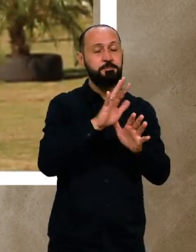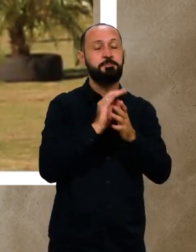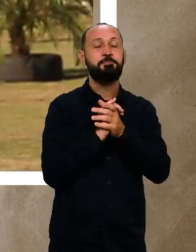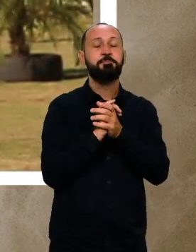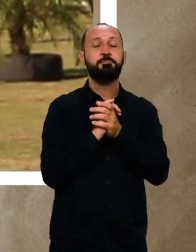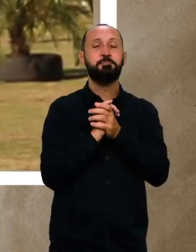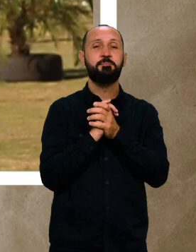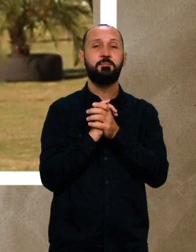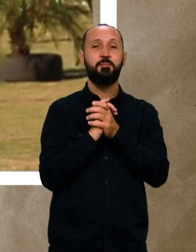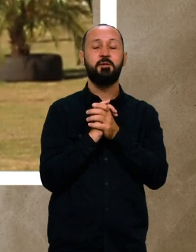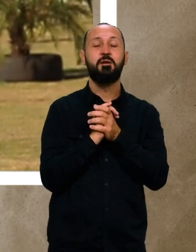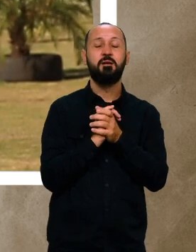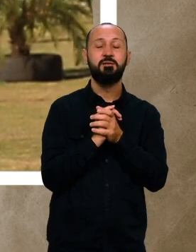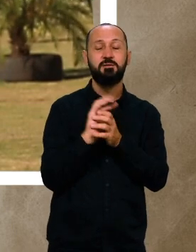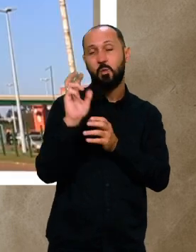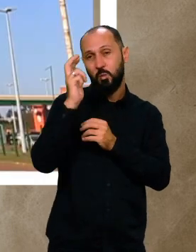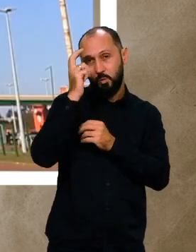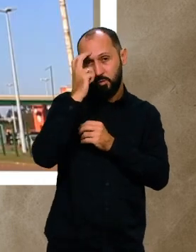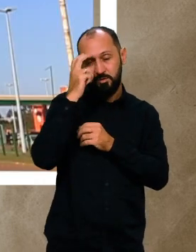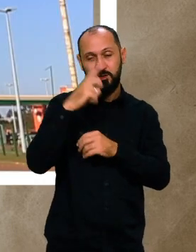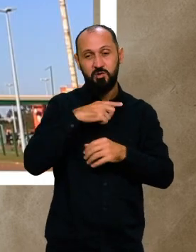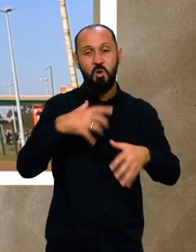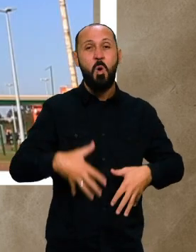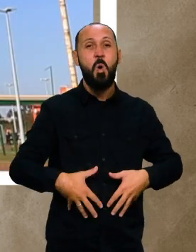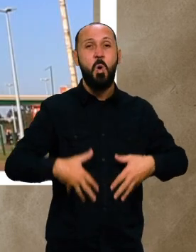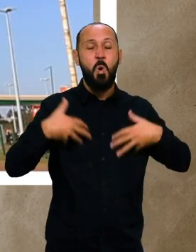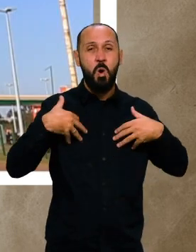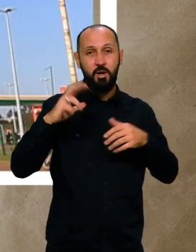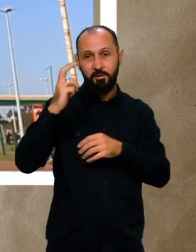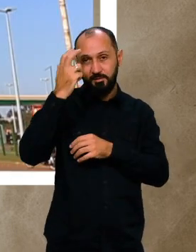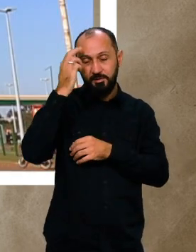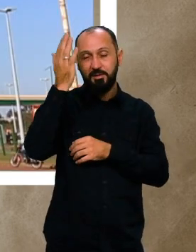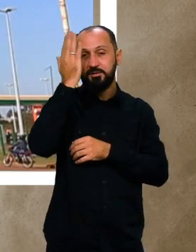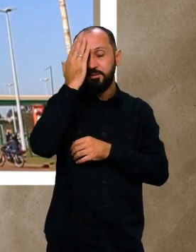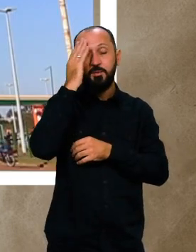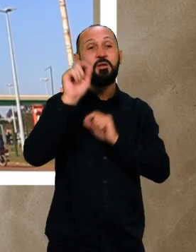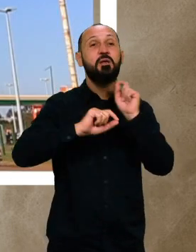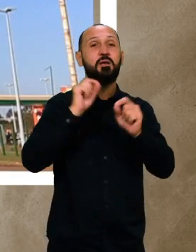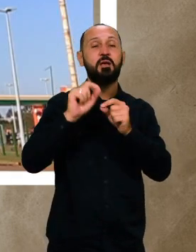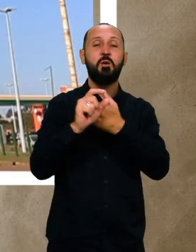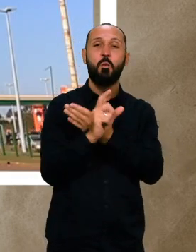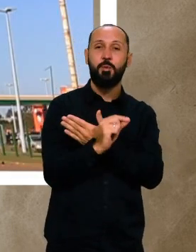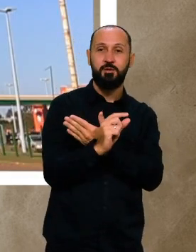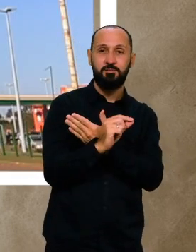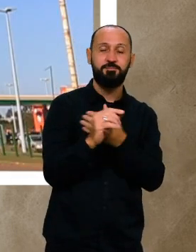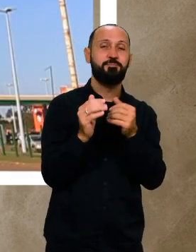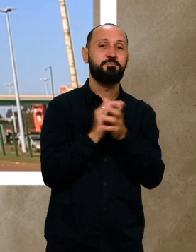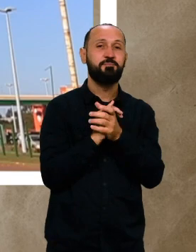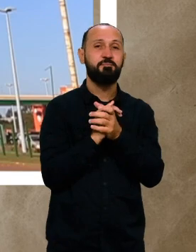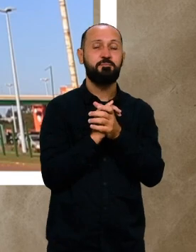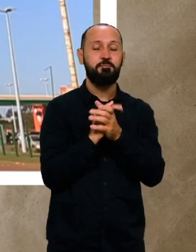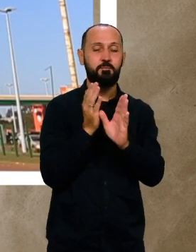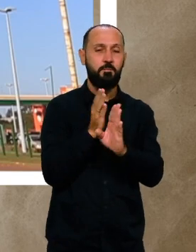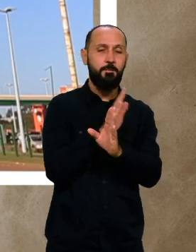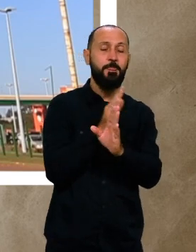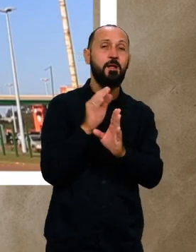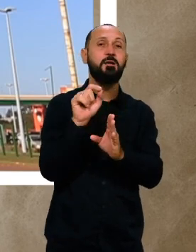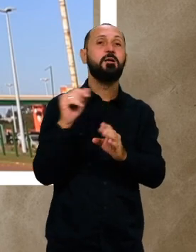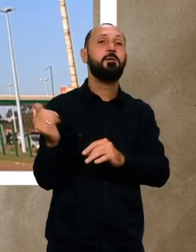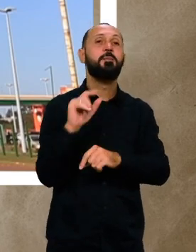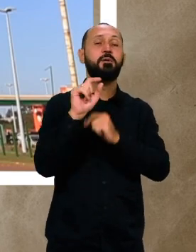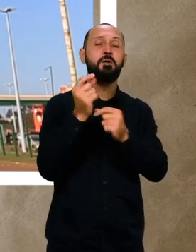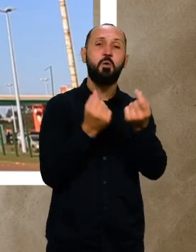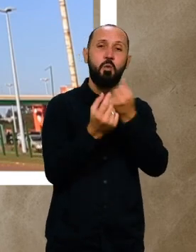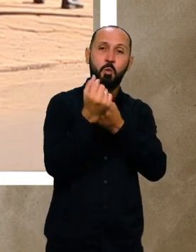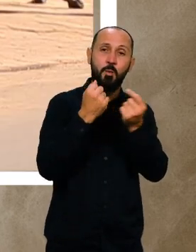eu retorno do doutorado. Mas eu quero dizer que são culturas, se tiver a honra de ter essas culturas, entender o que é o Pantanal, entender